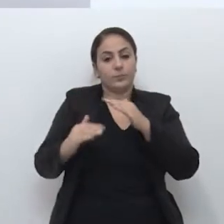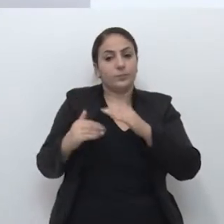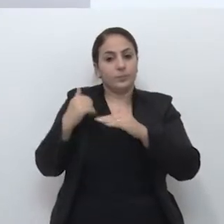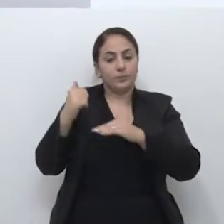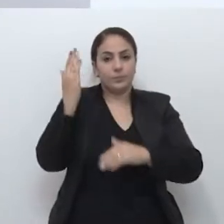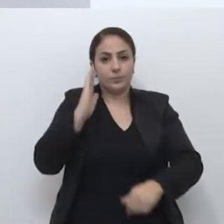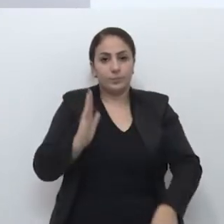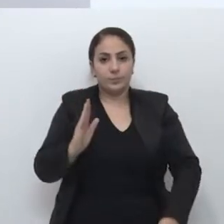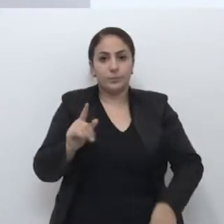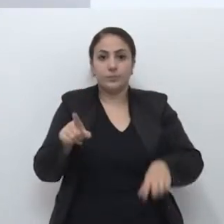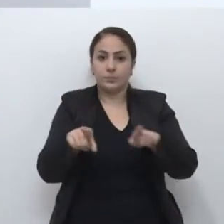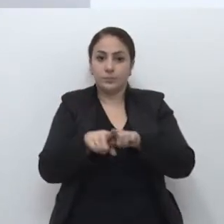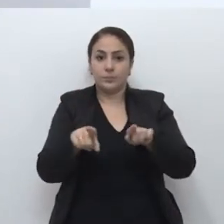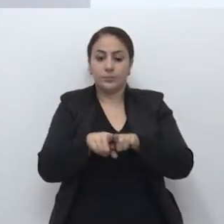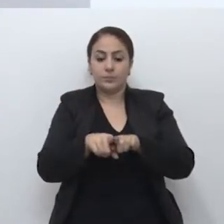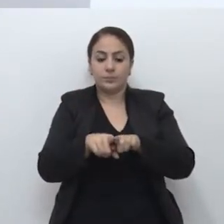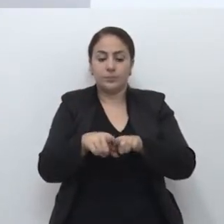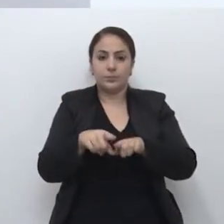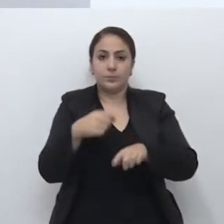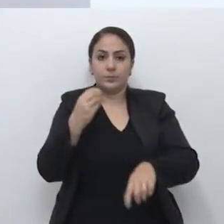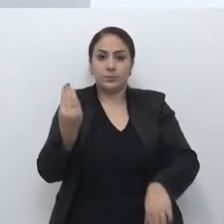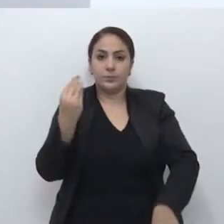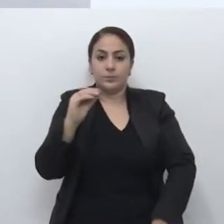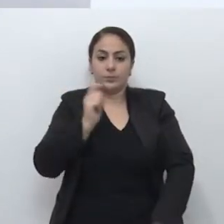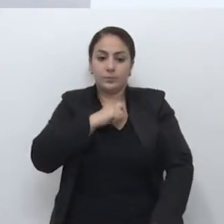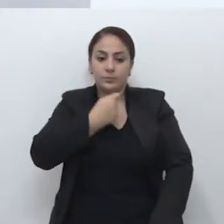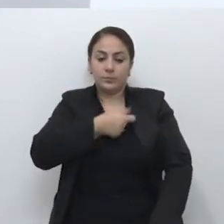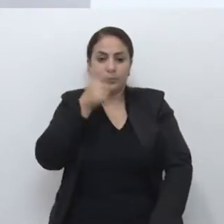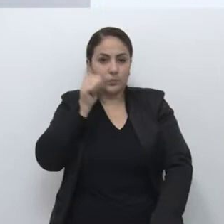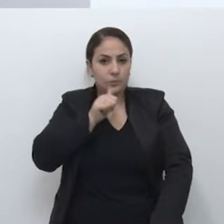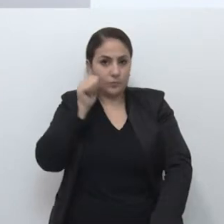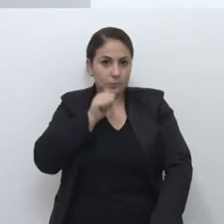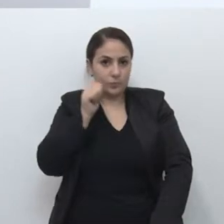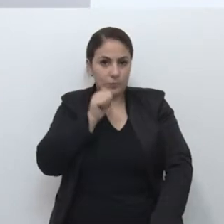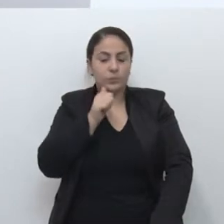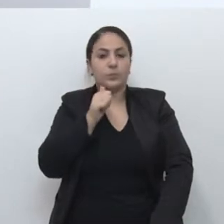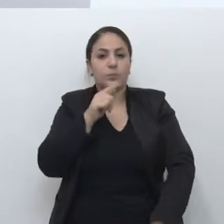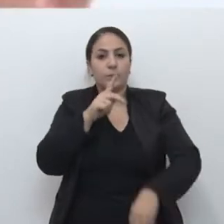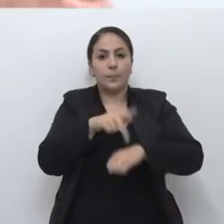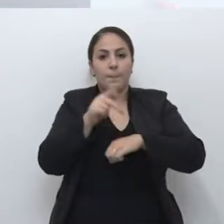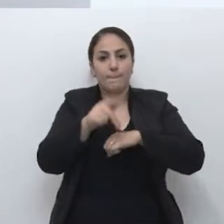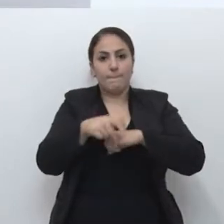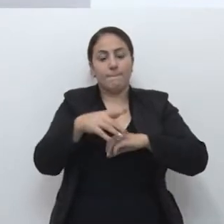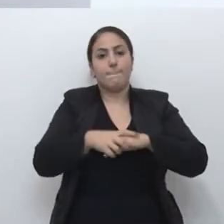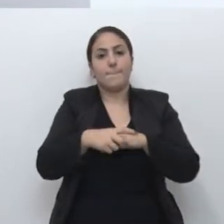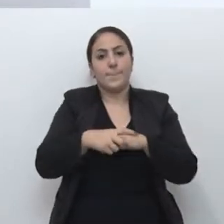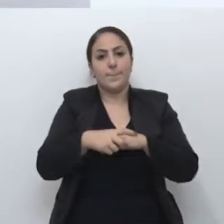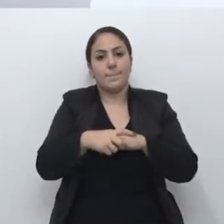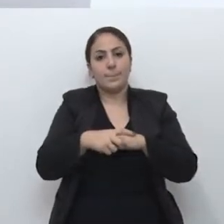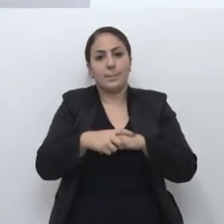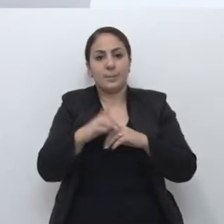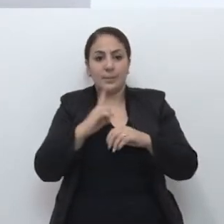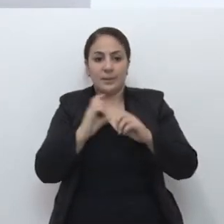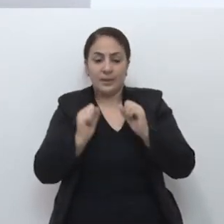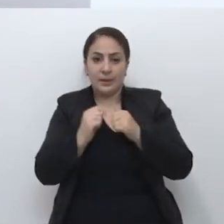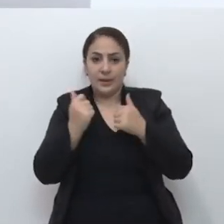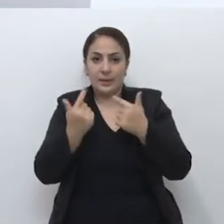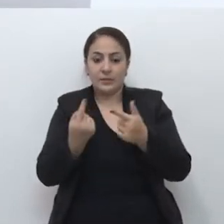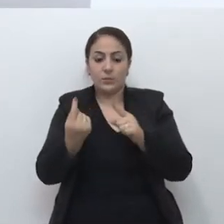com a colocação do telefone da Delegacia da Mulher em Passo Fundo. São ações que